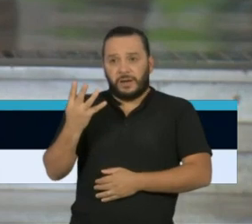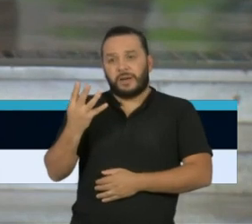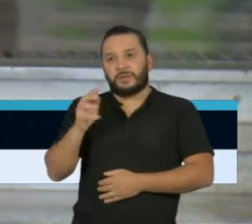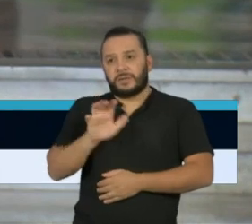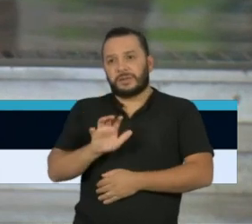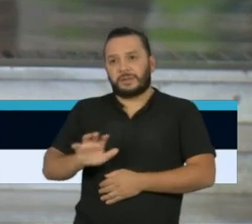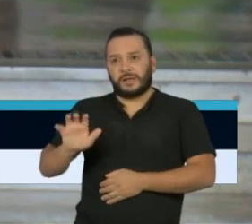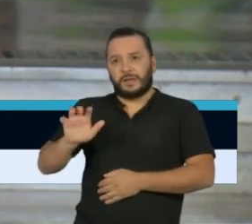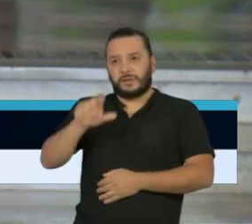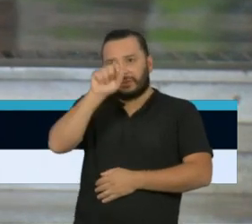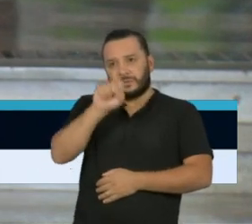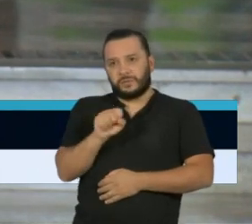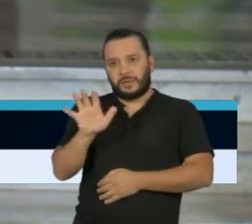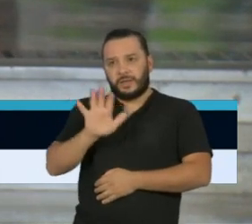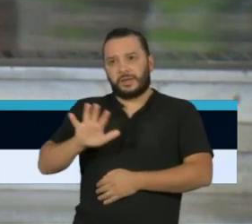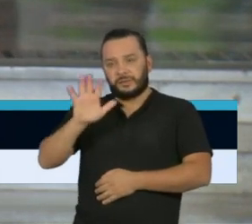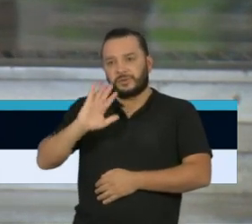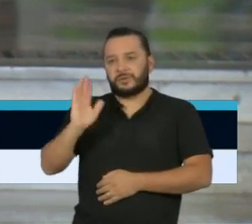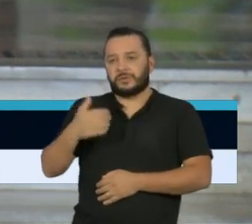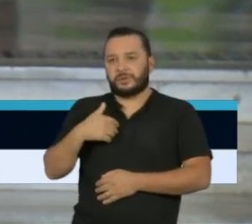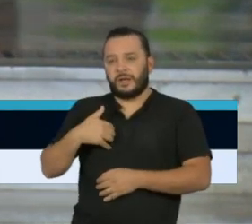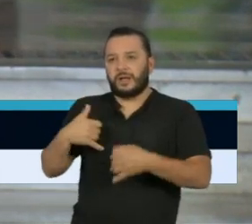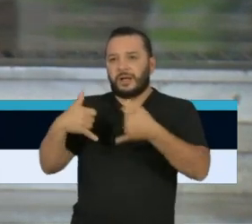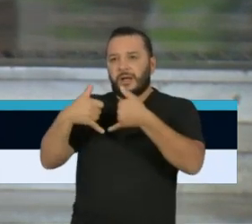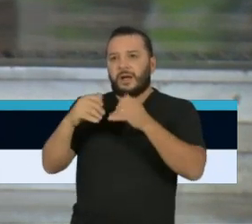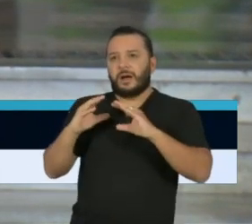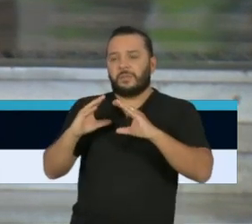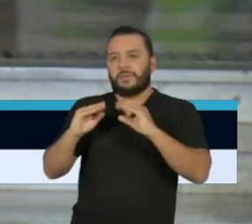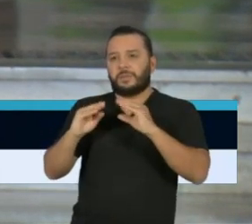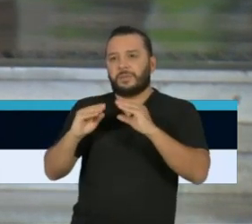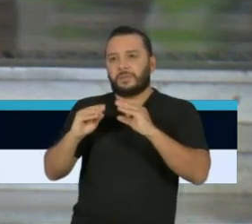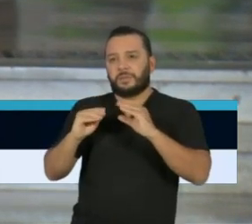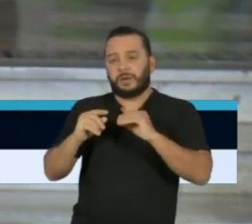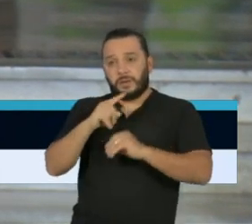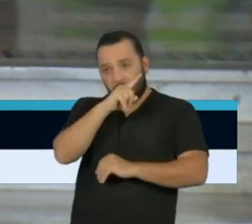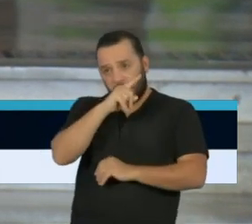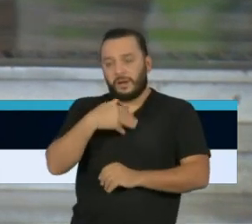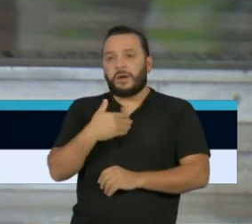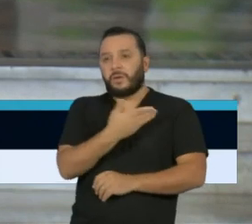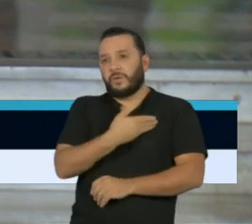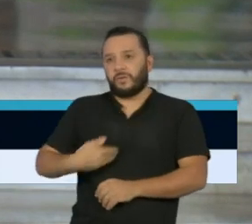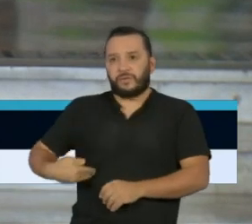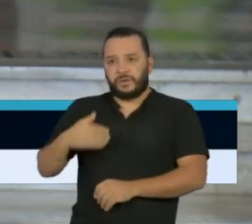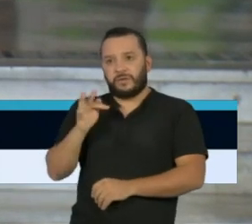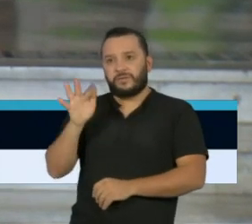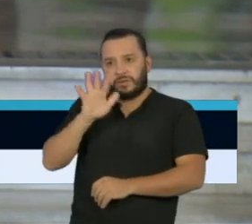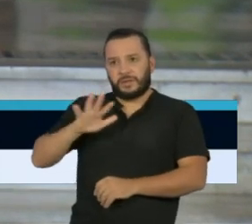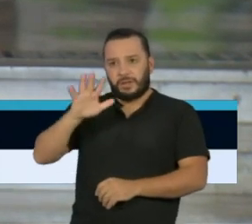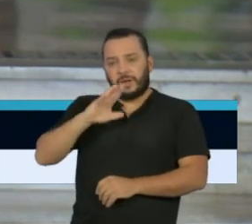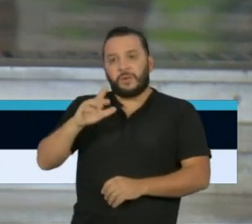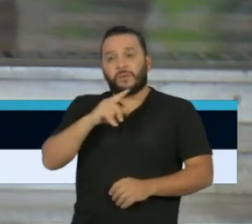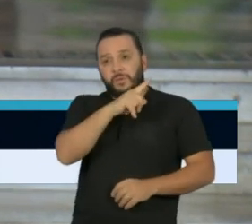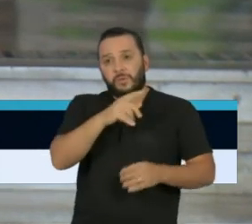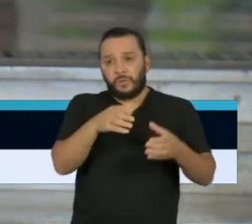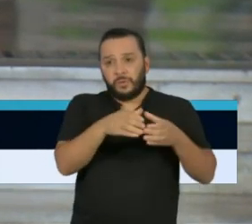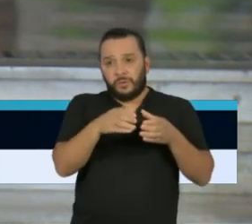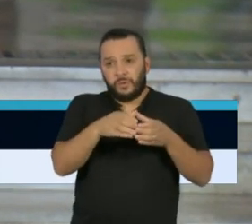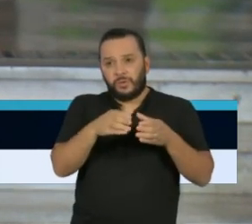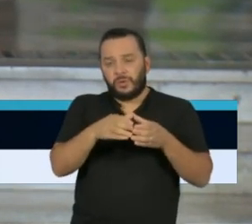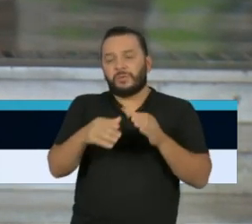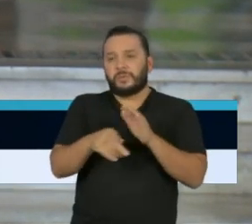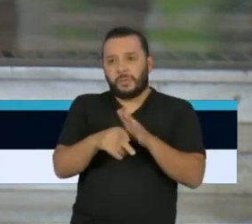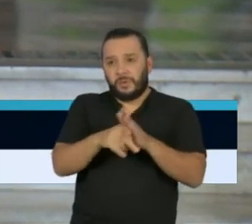Sudeste, em uma conferência telefônica com o governo federal, que é feita semanalmente com o gabinete de crise, diretamente com a